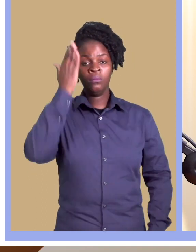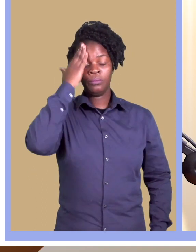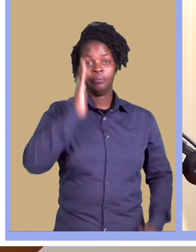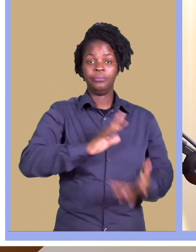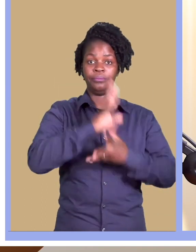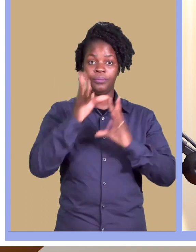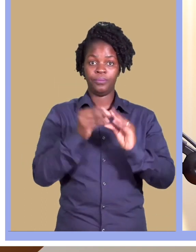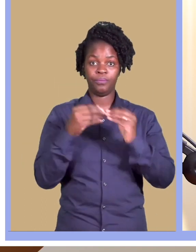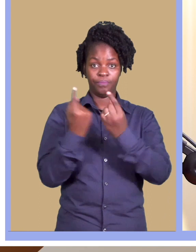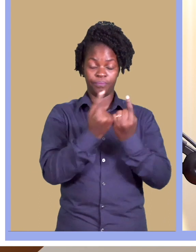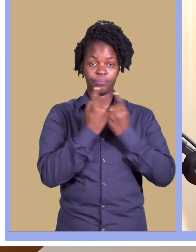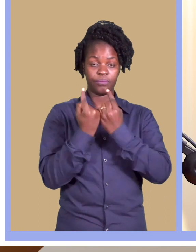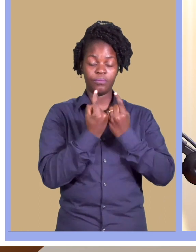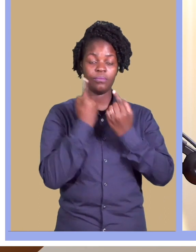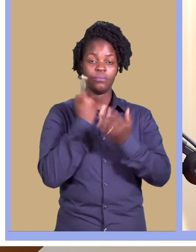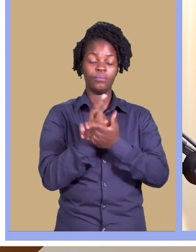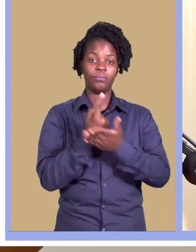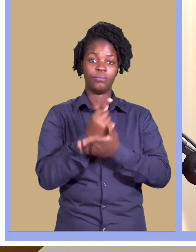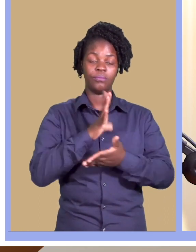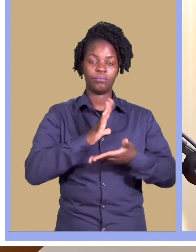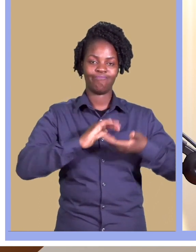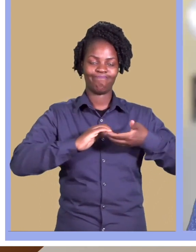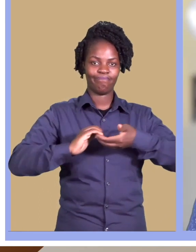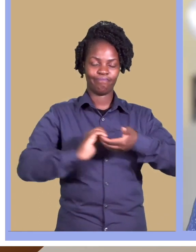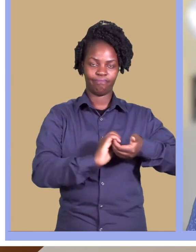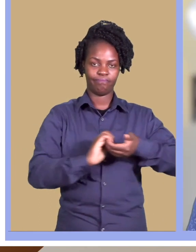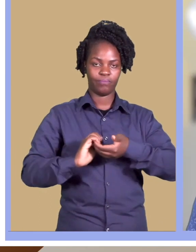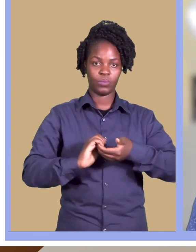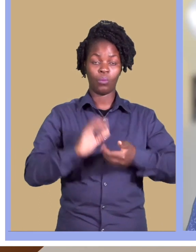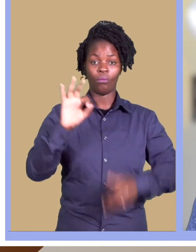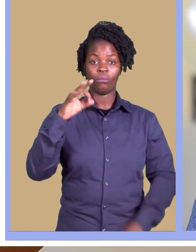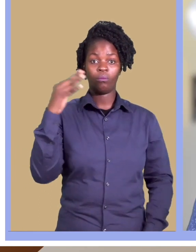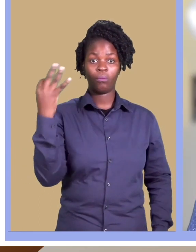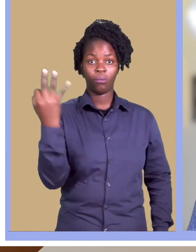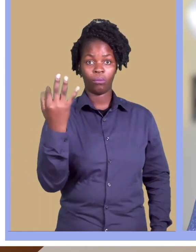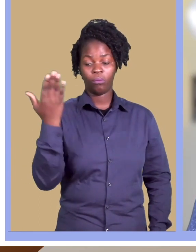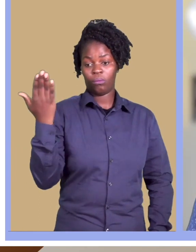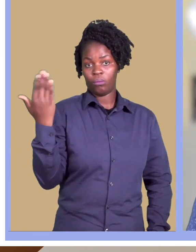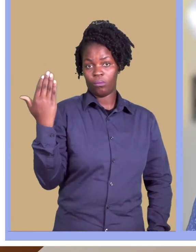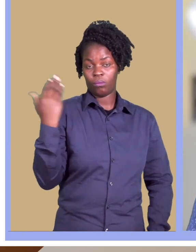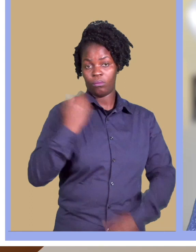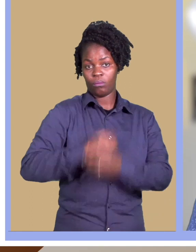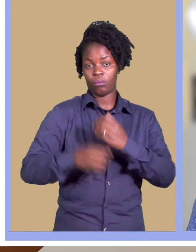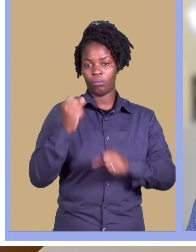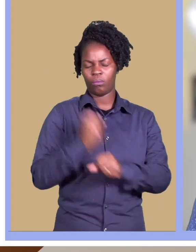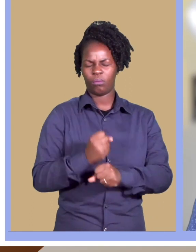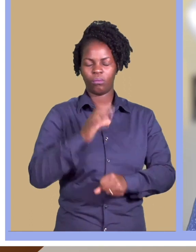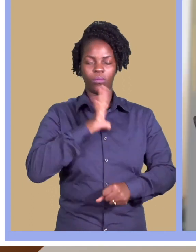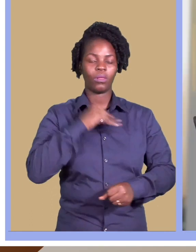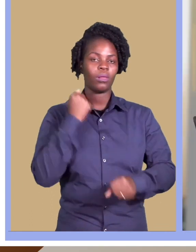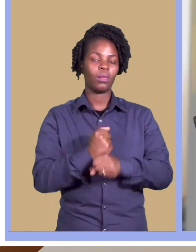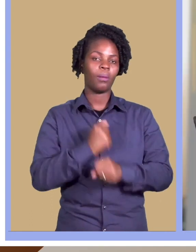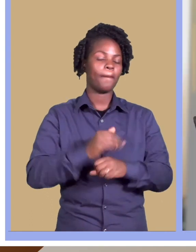humanitárias resultam de um grande esforço de coordenação de vários atores. Então, o FAMOD, ao longo dos últimos anos, tem tido um papel muito